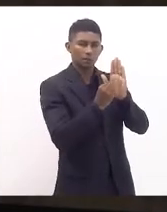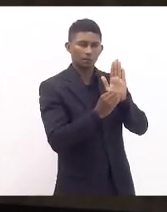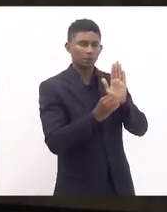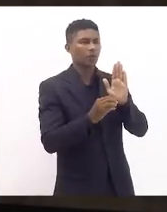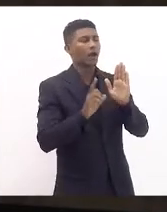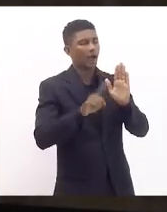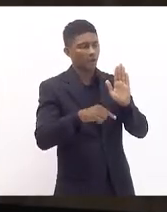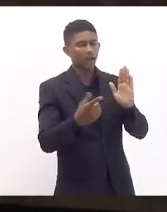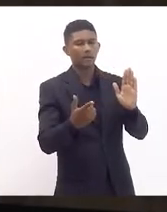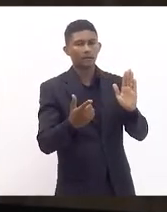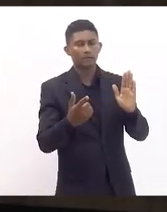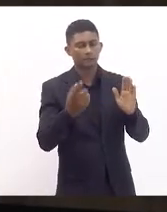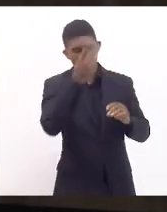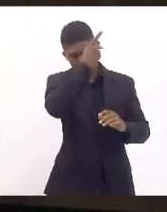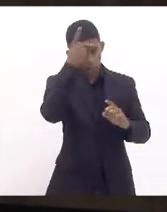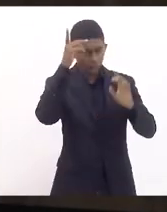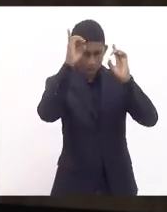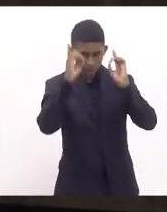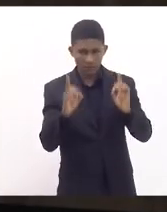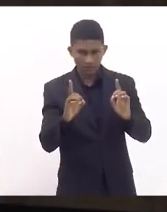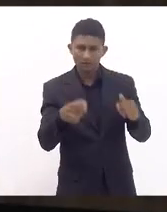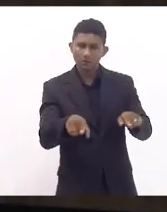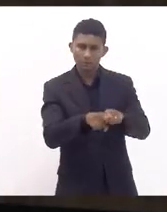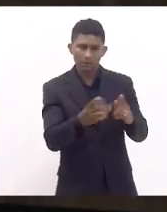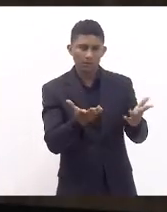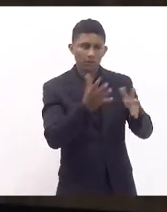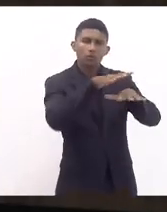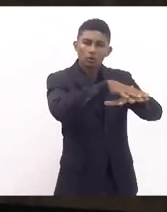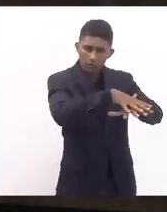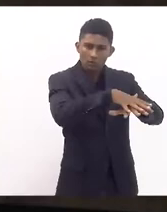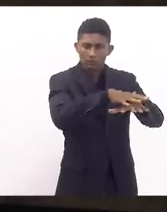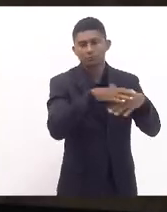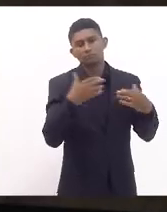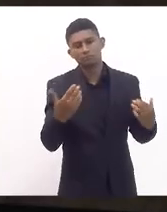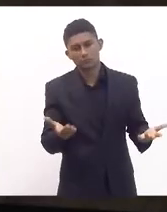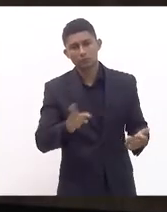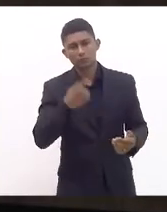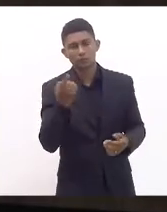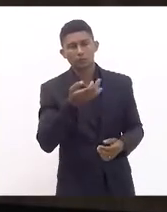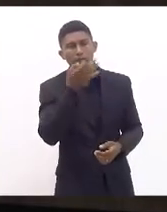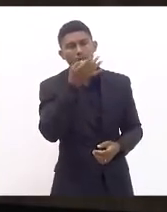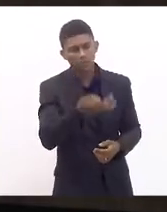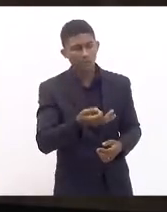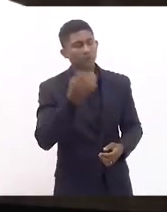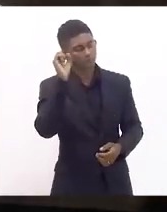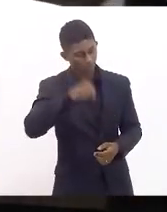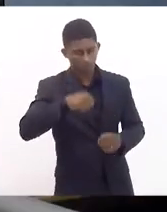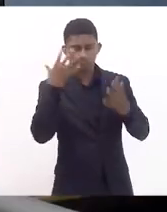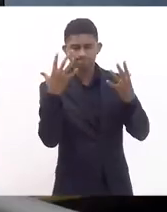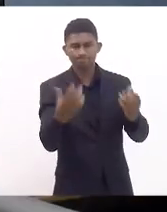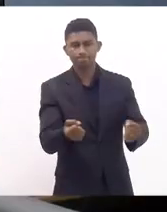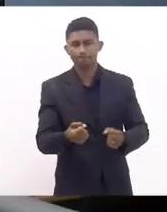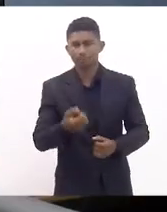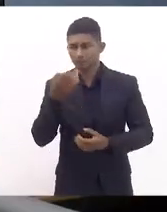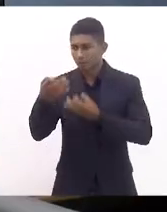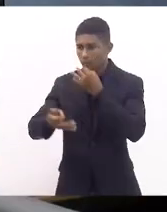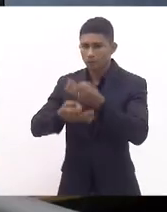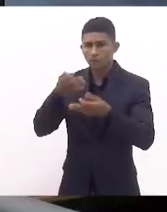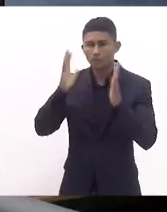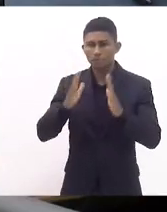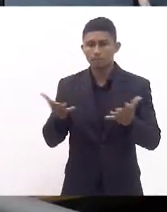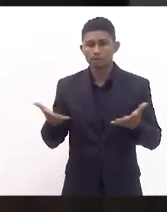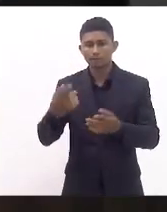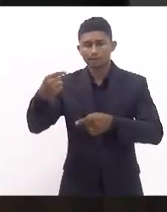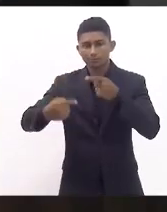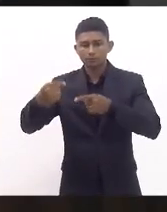na categoria de pessoa com deficiência física. Portanto, o nosso parecer é favorável. Com os pareceres emitidos em discussão,